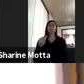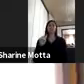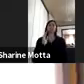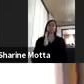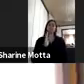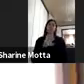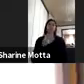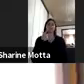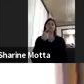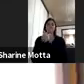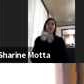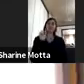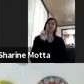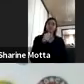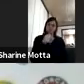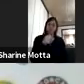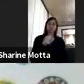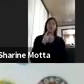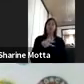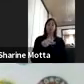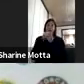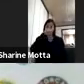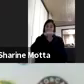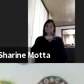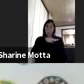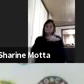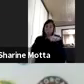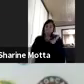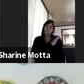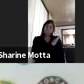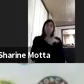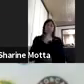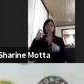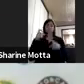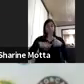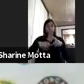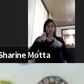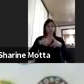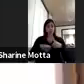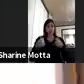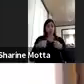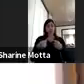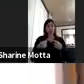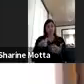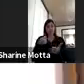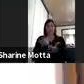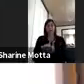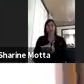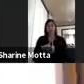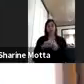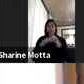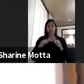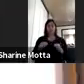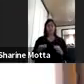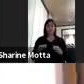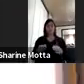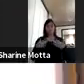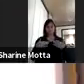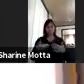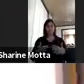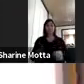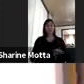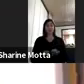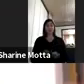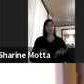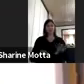exploração sexual, o tráfico de pessoas, serviço doméstico forçado. Sim, tudo. Né? Um pouco diferente do que a gente costuma